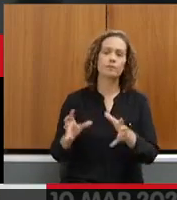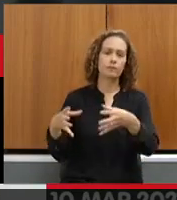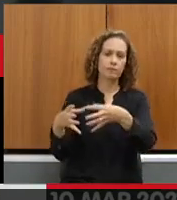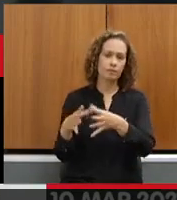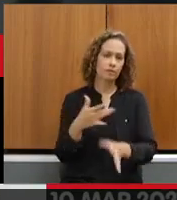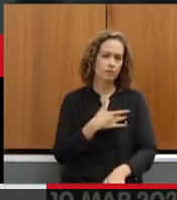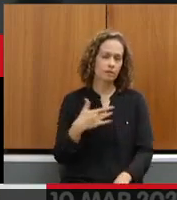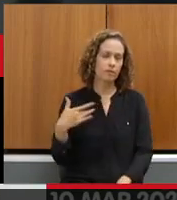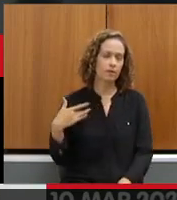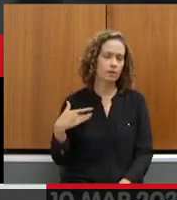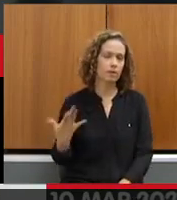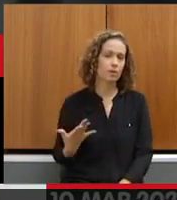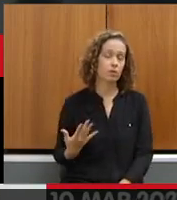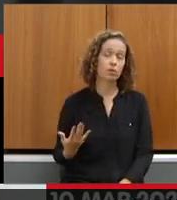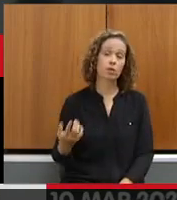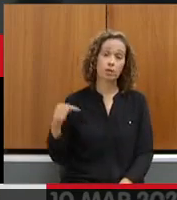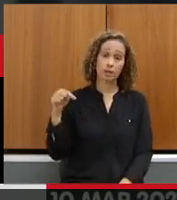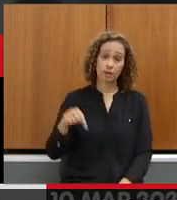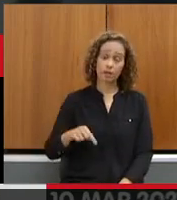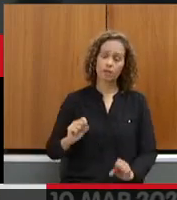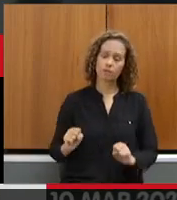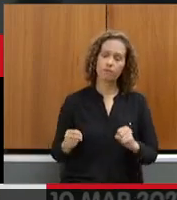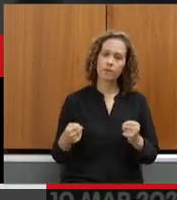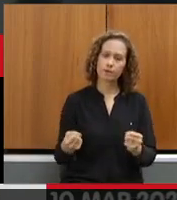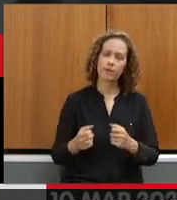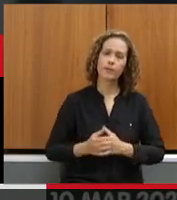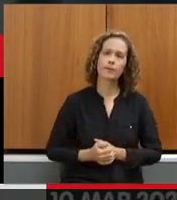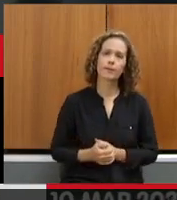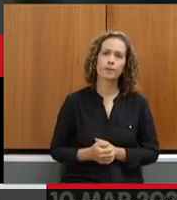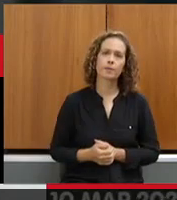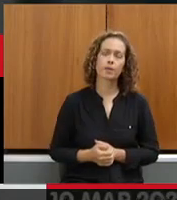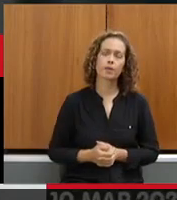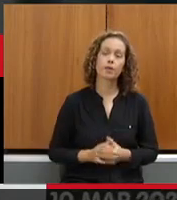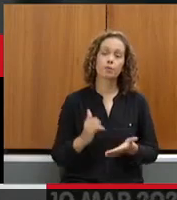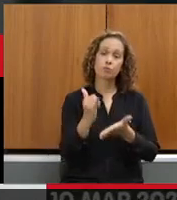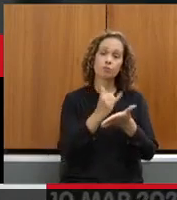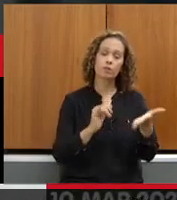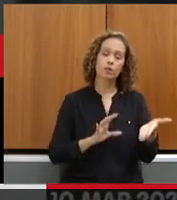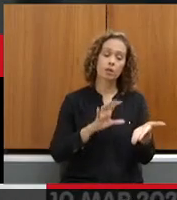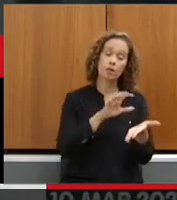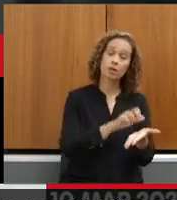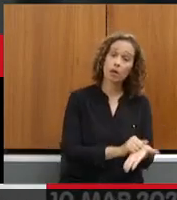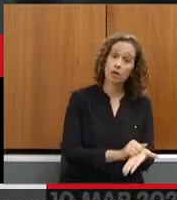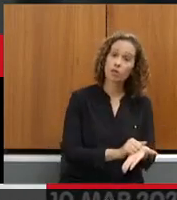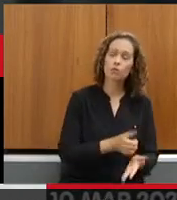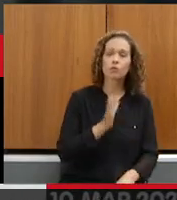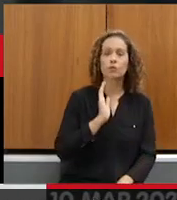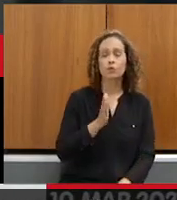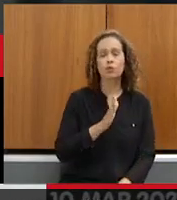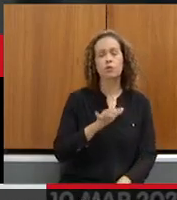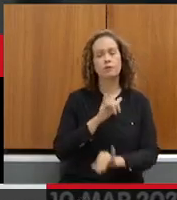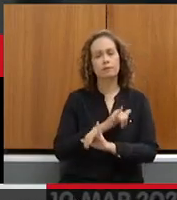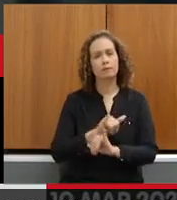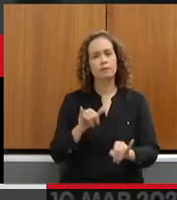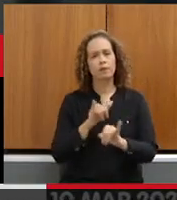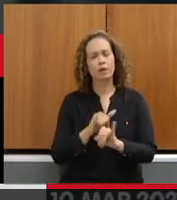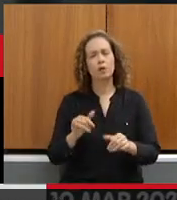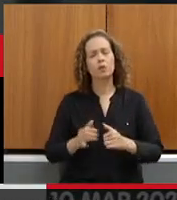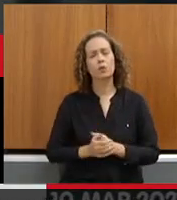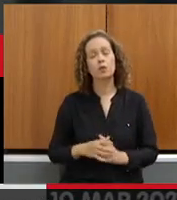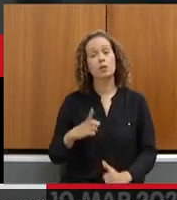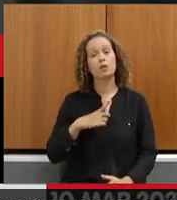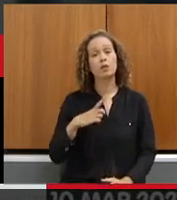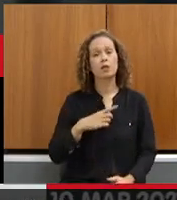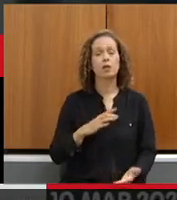que aqui eu tenho que defender em relação à cadastro que o senhor falou nós temos cadastro na Secretaria